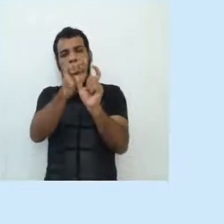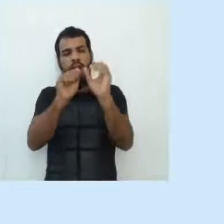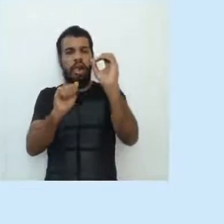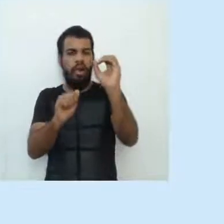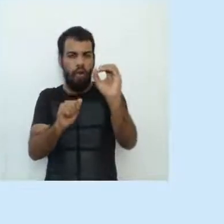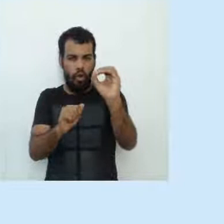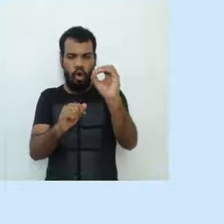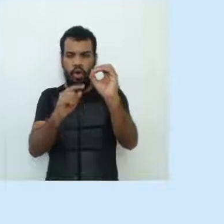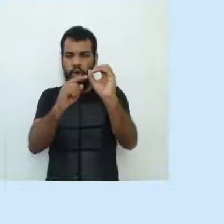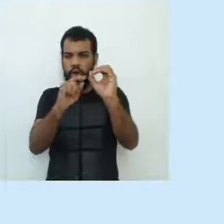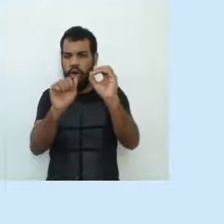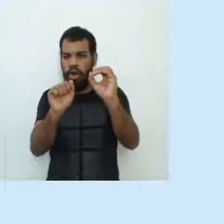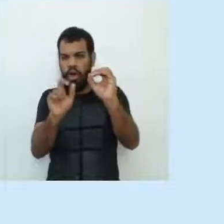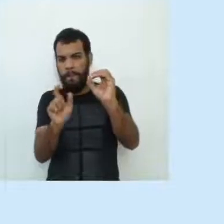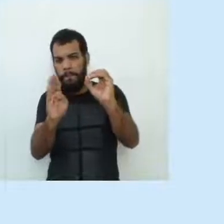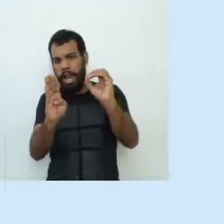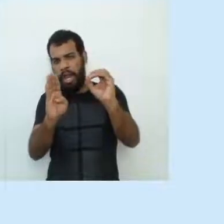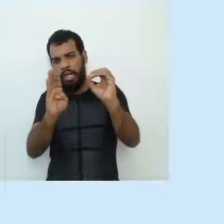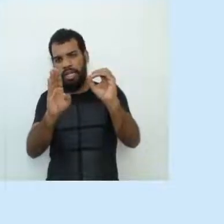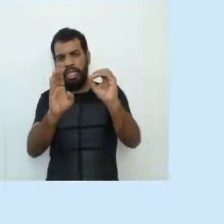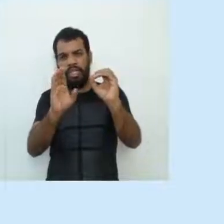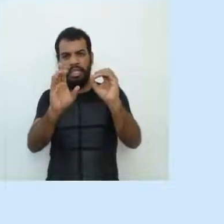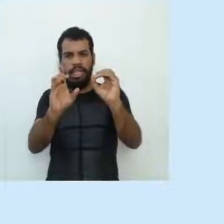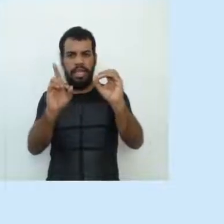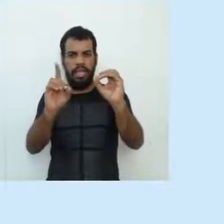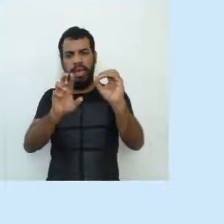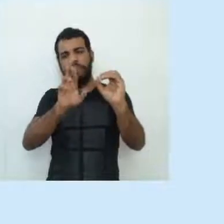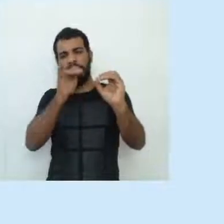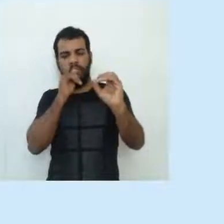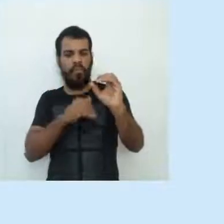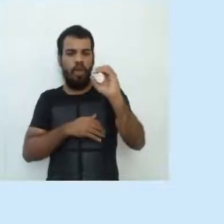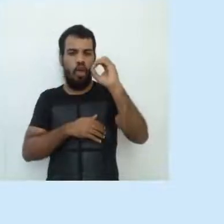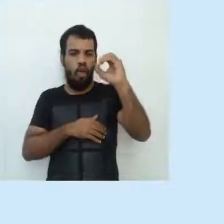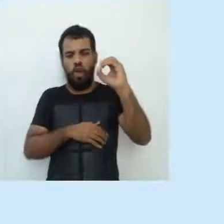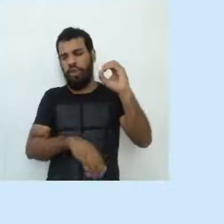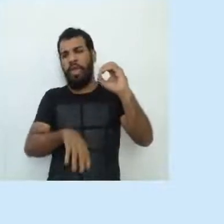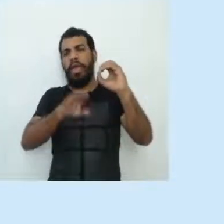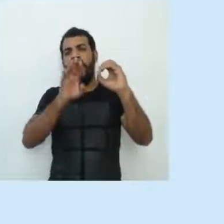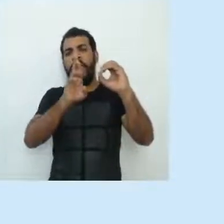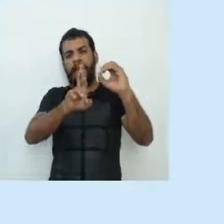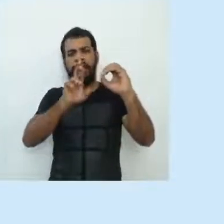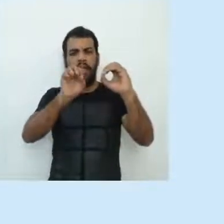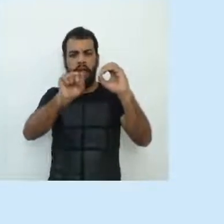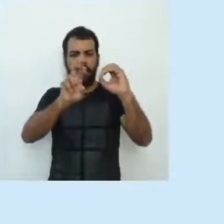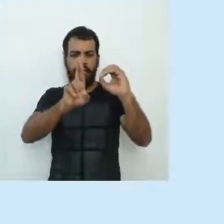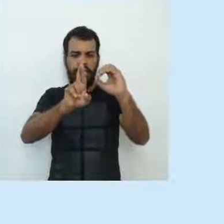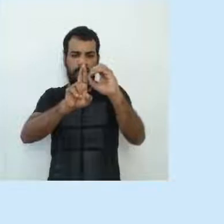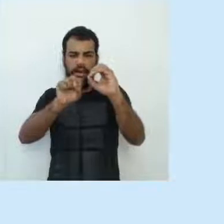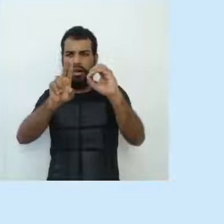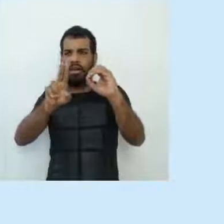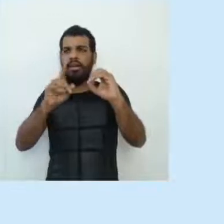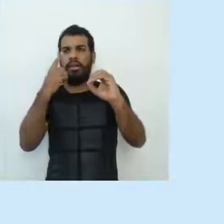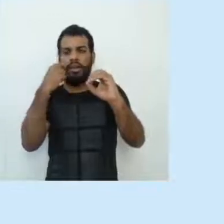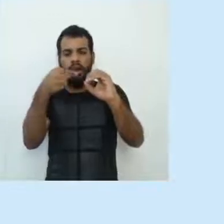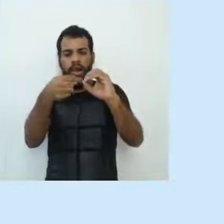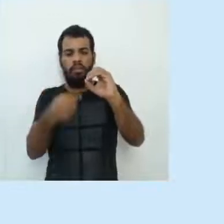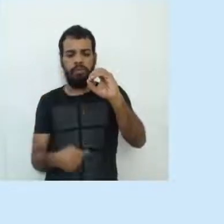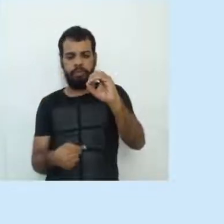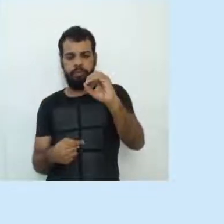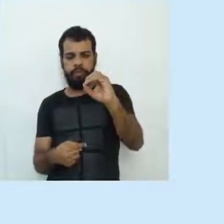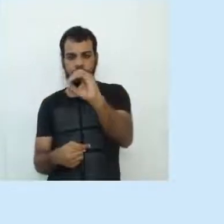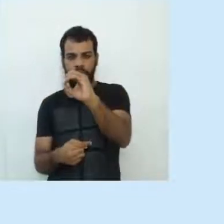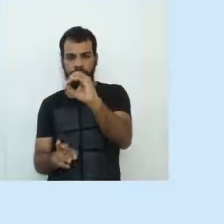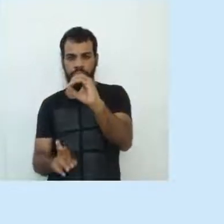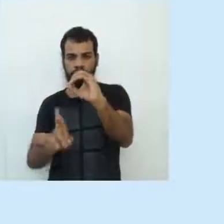iniciadas por consoantes R ou S. Observa. Nesse caso, o hífen é retirado e